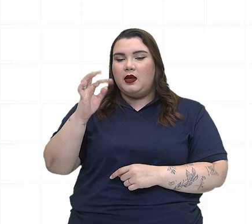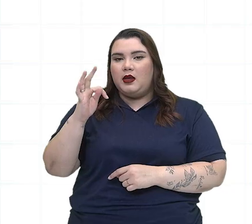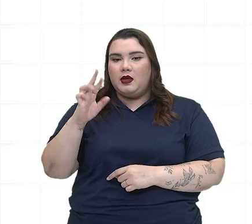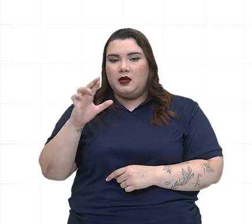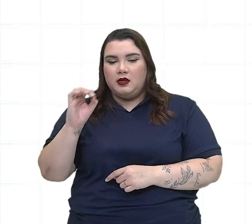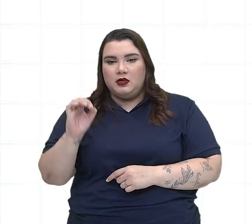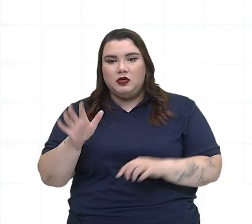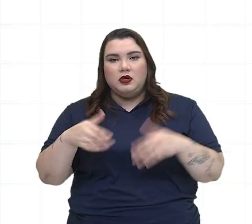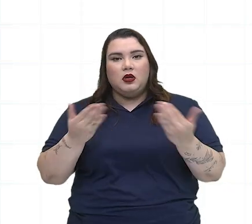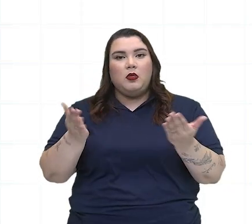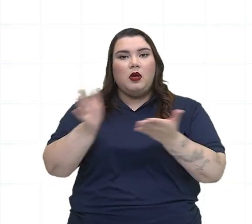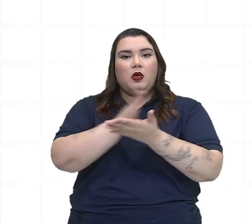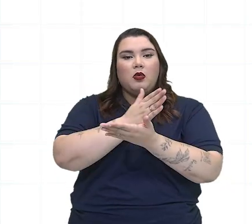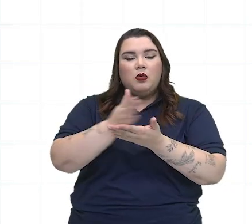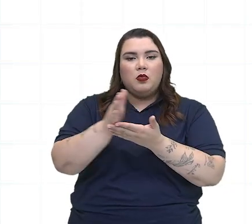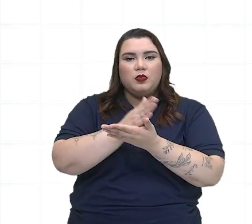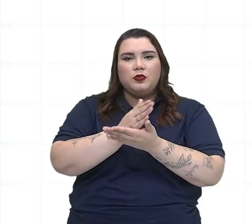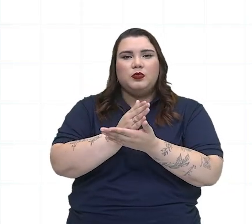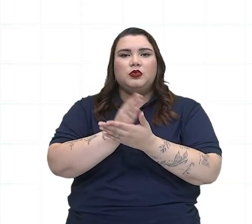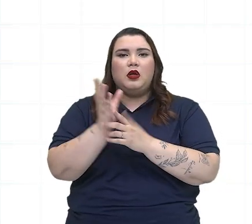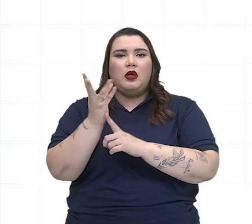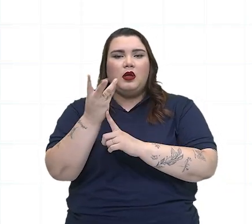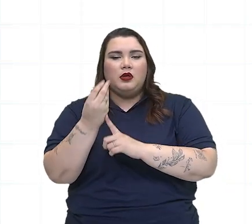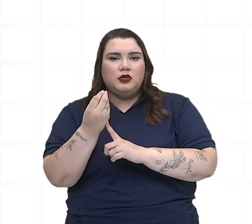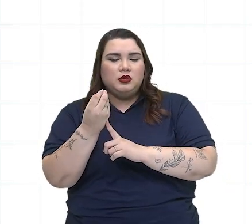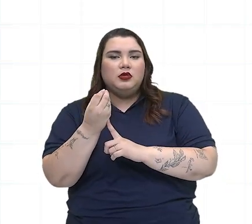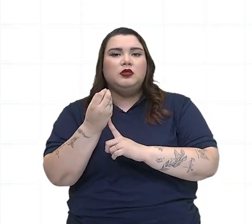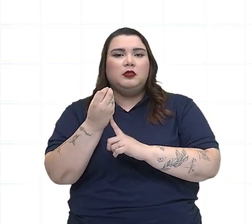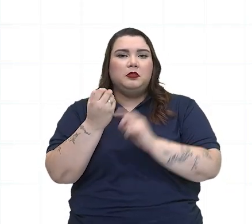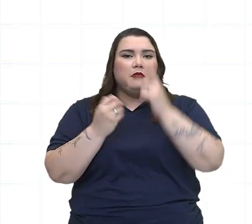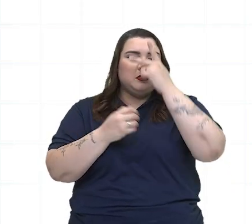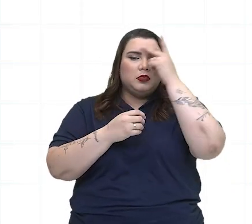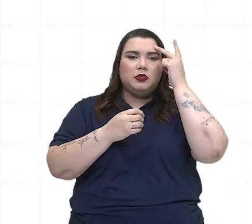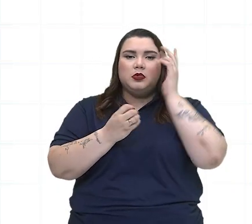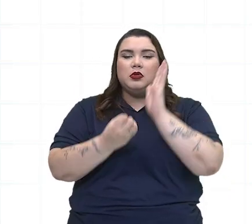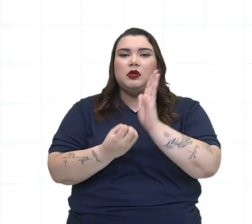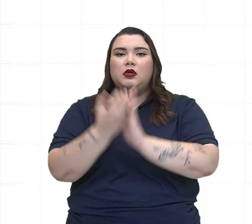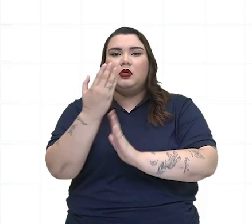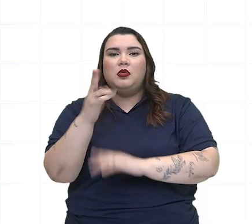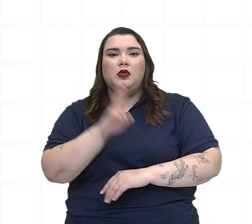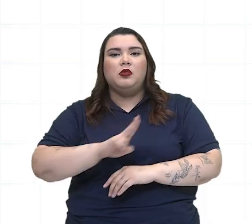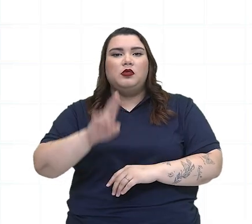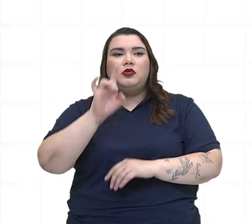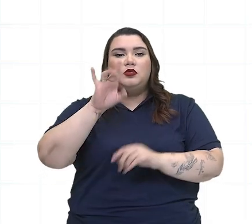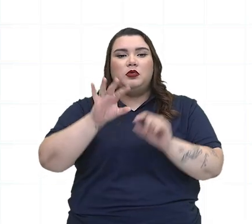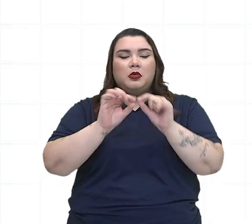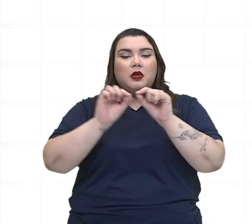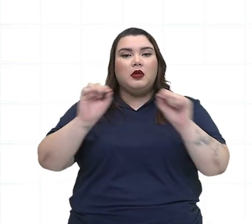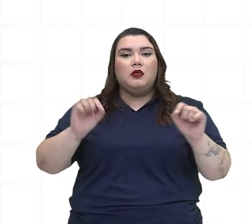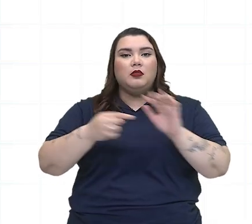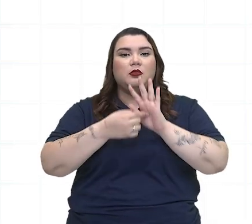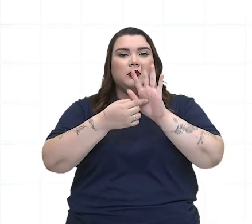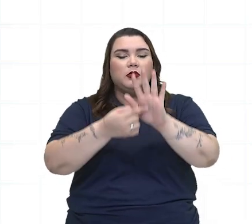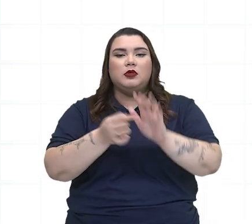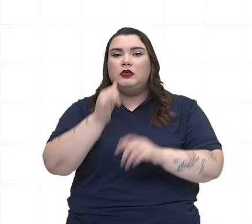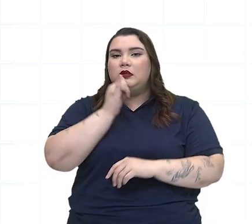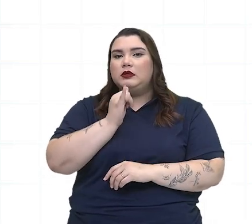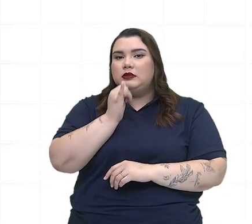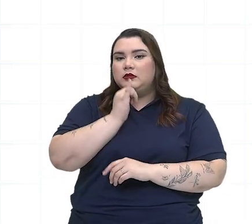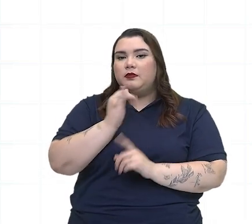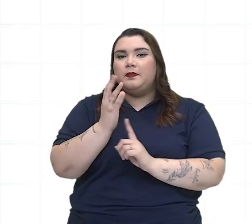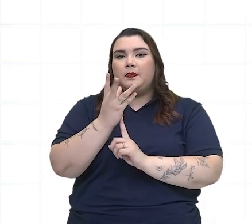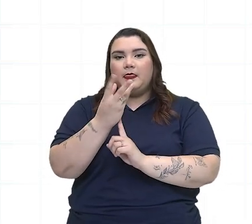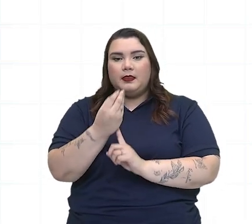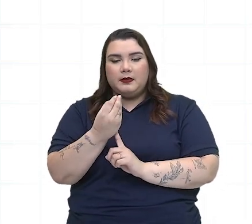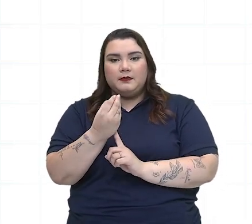Então, alguns artistas, eles produziram suas obras a partir de linhas. A gente vai dar um exemplo de uma